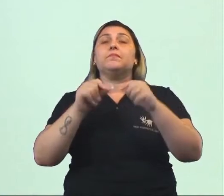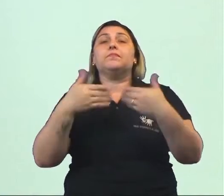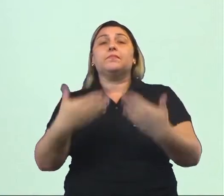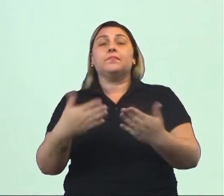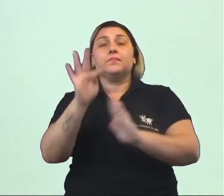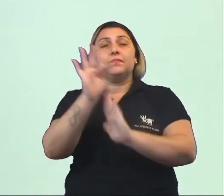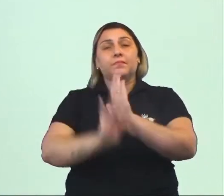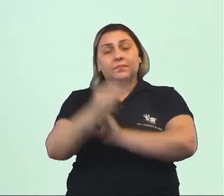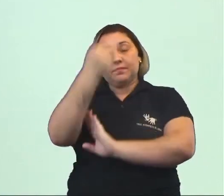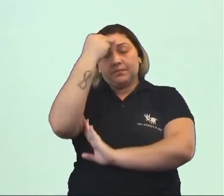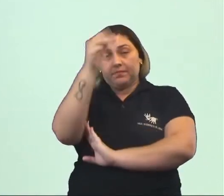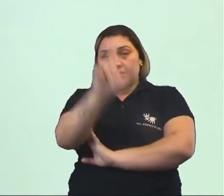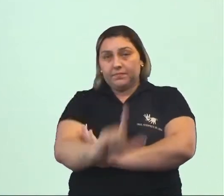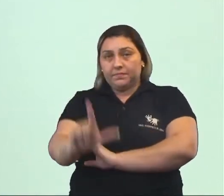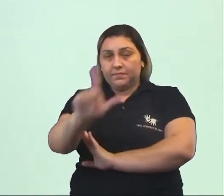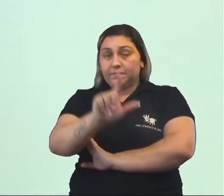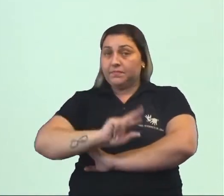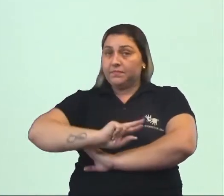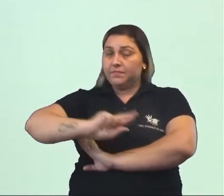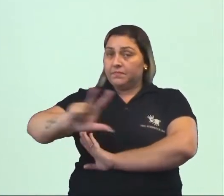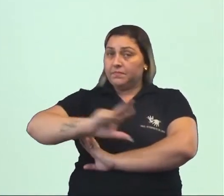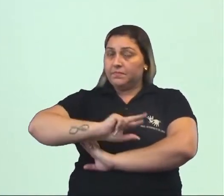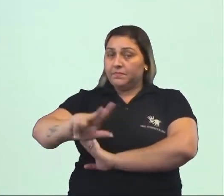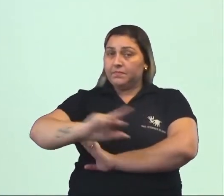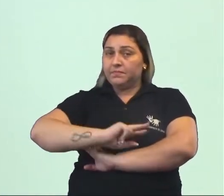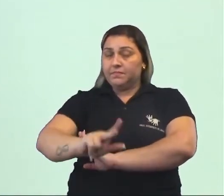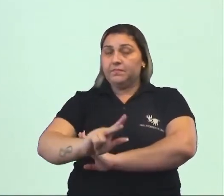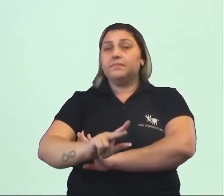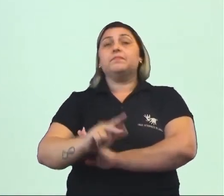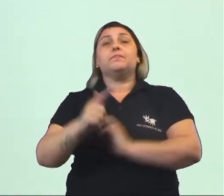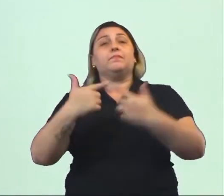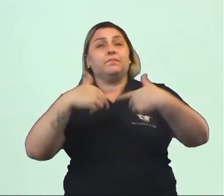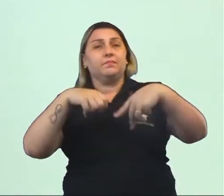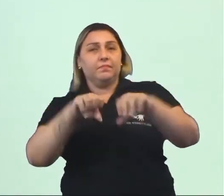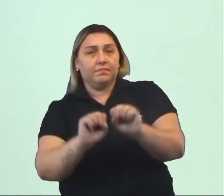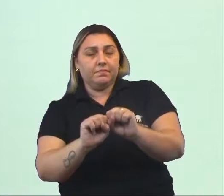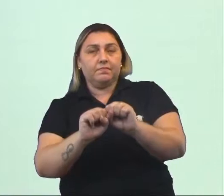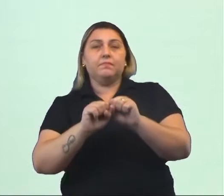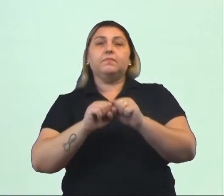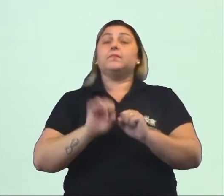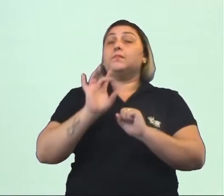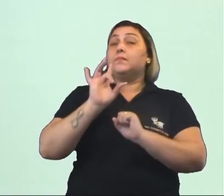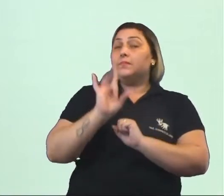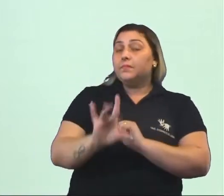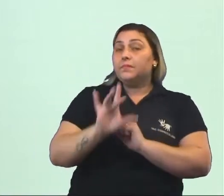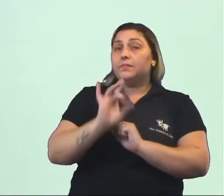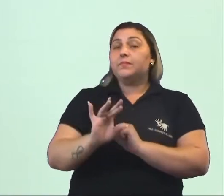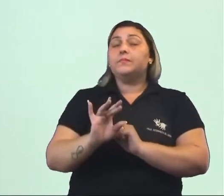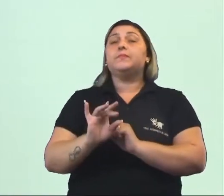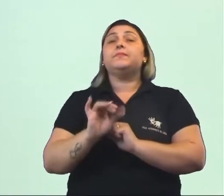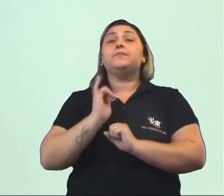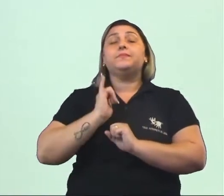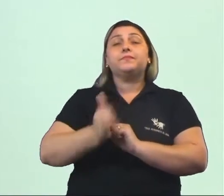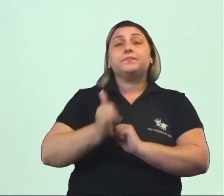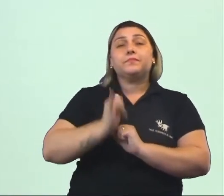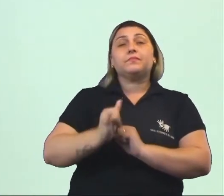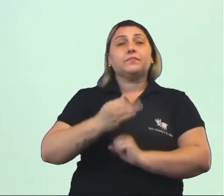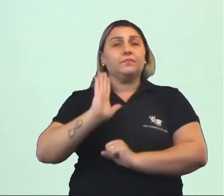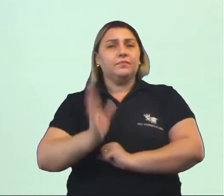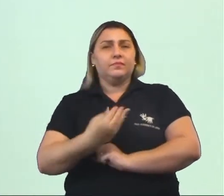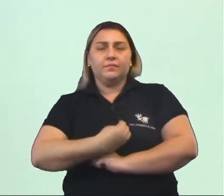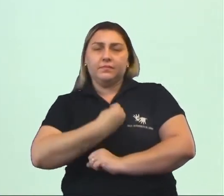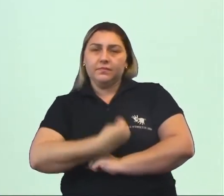texto de memórias literárias não tem esse tipo de linguagem. Então, não basta somente contar algo